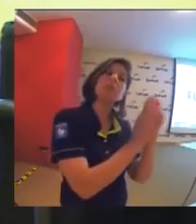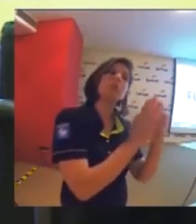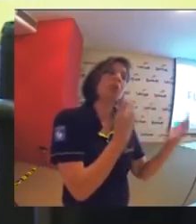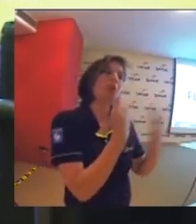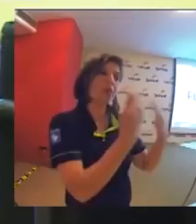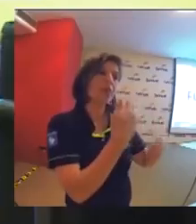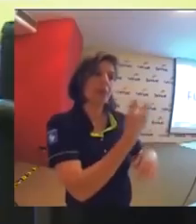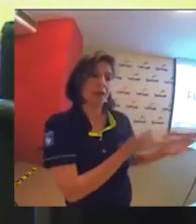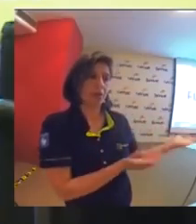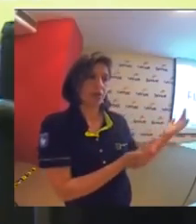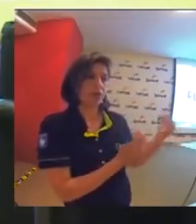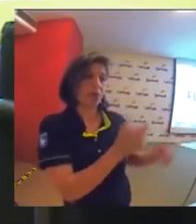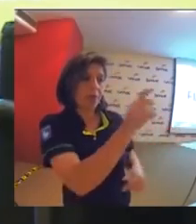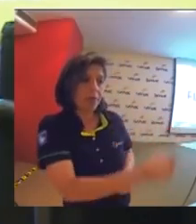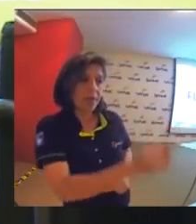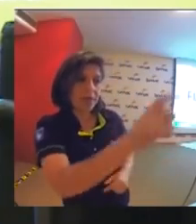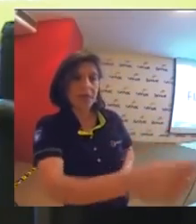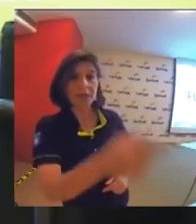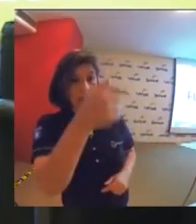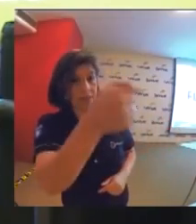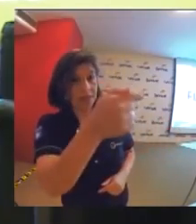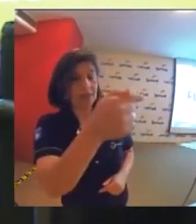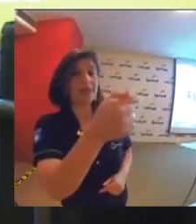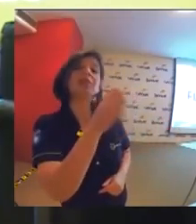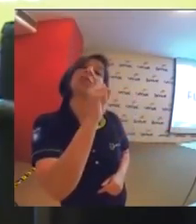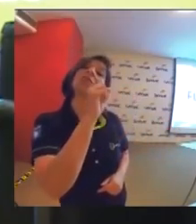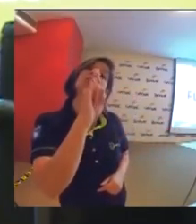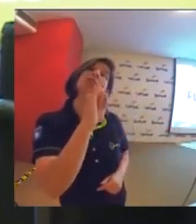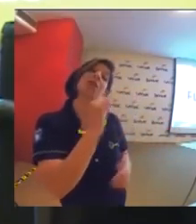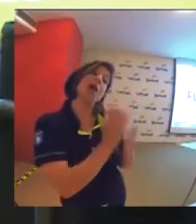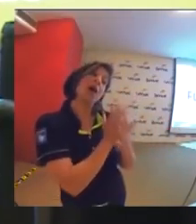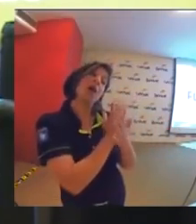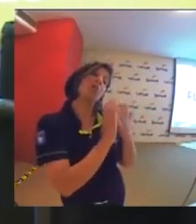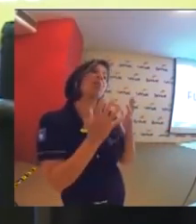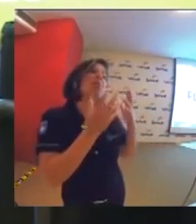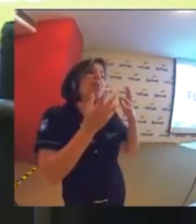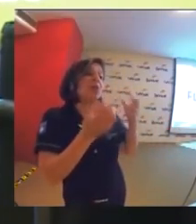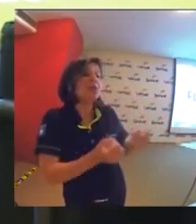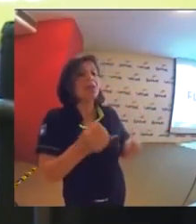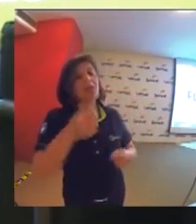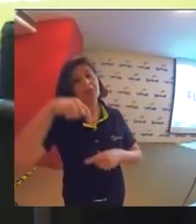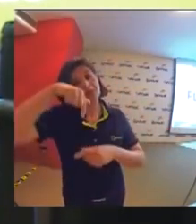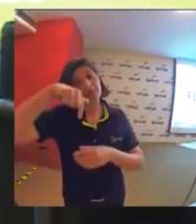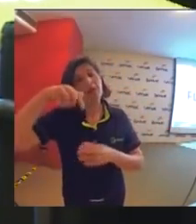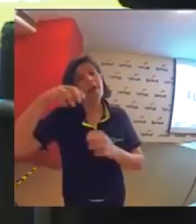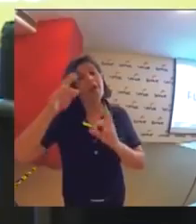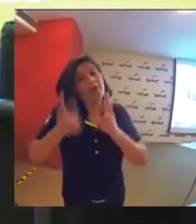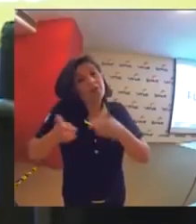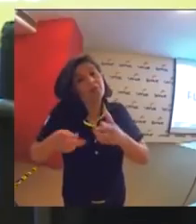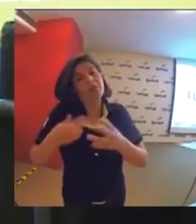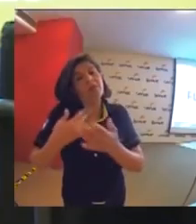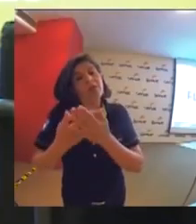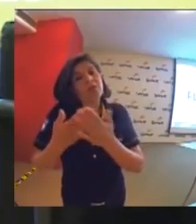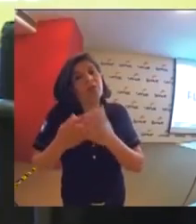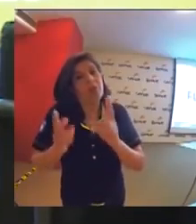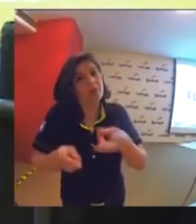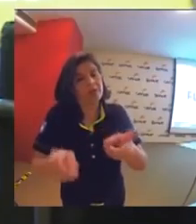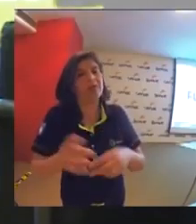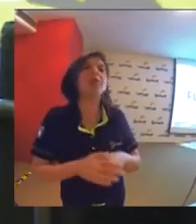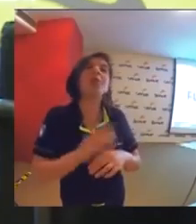é, se algum deles quisesse ficar naquela escola, eles trariam todos os dias e levariam para a